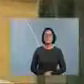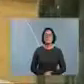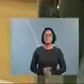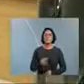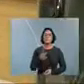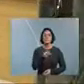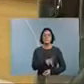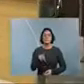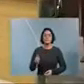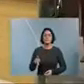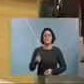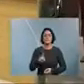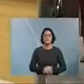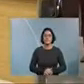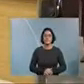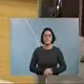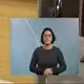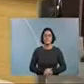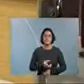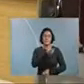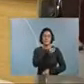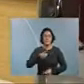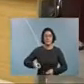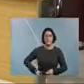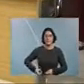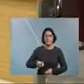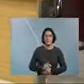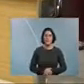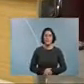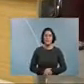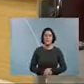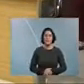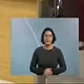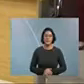Senhor presidente, senhores deputados,